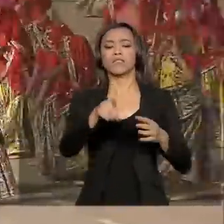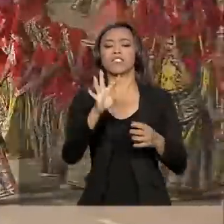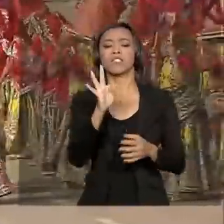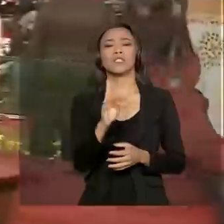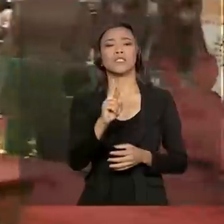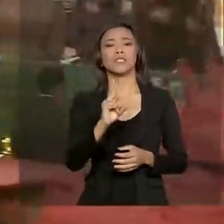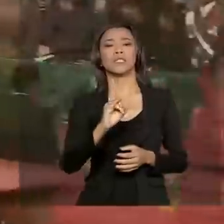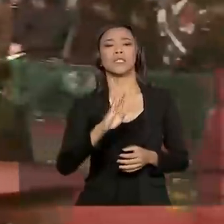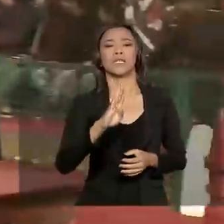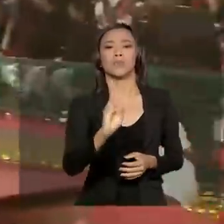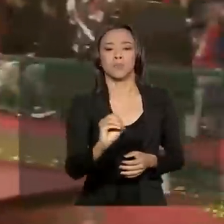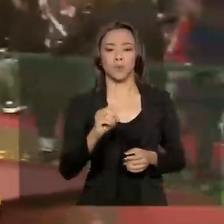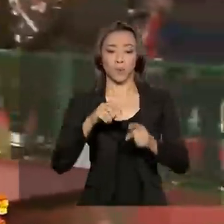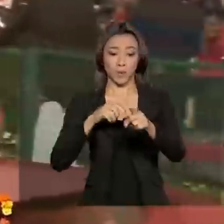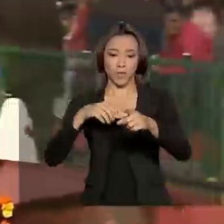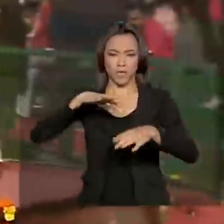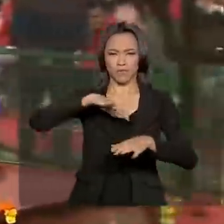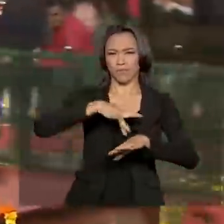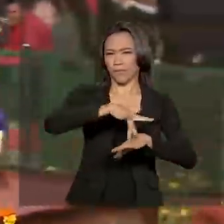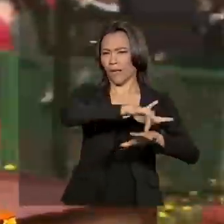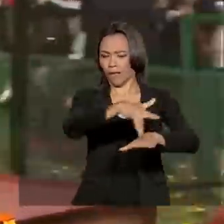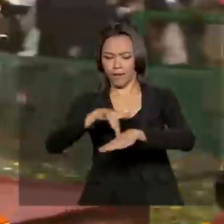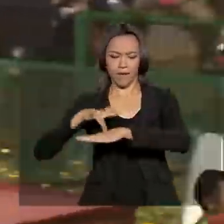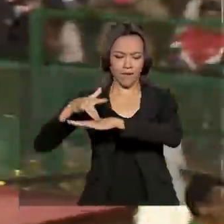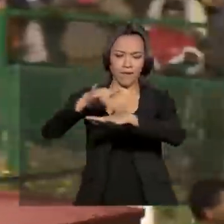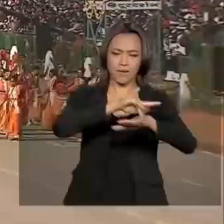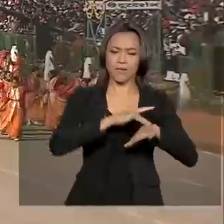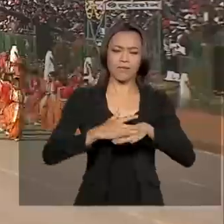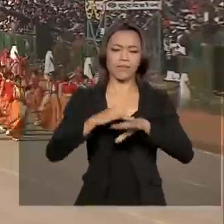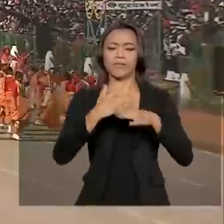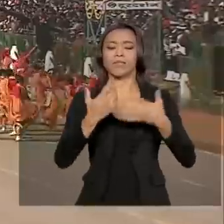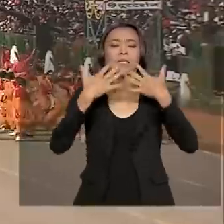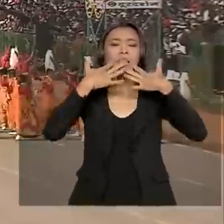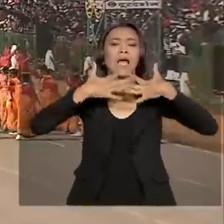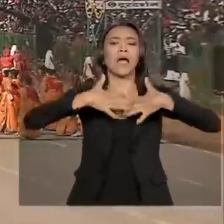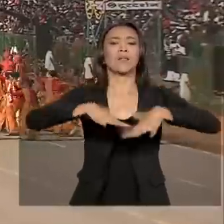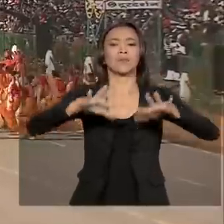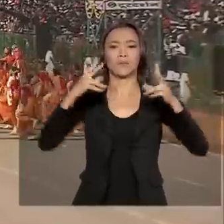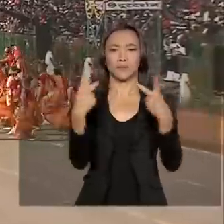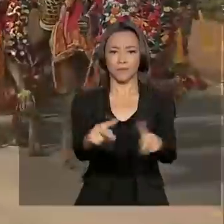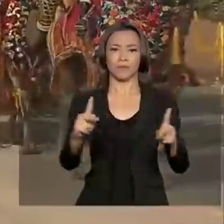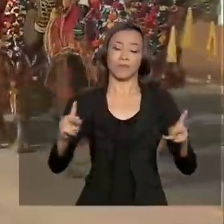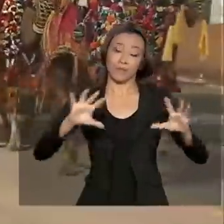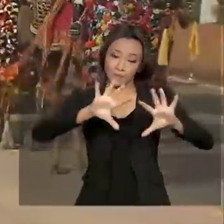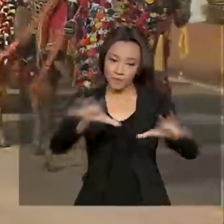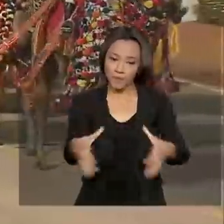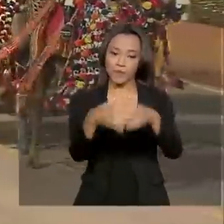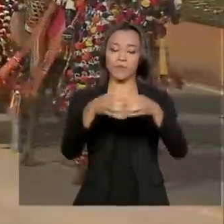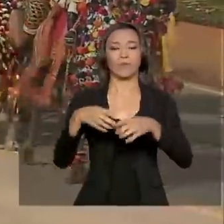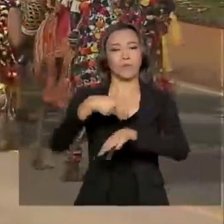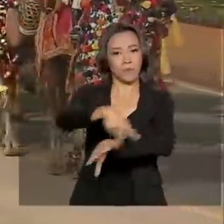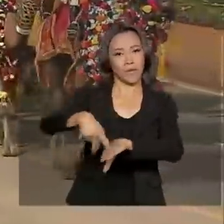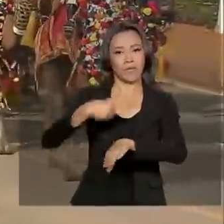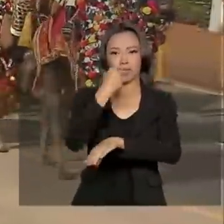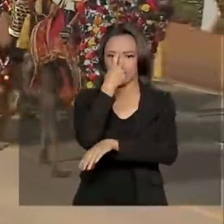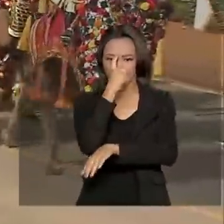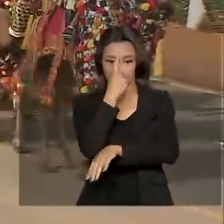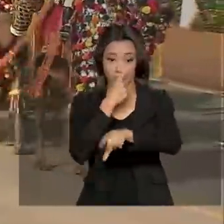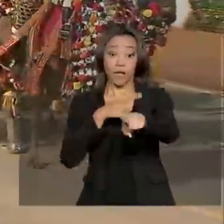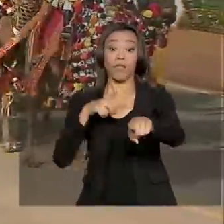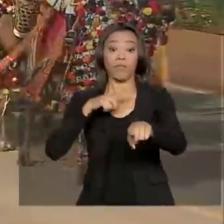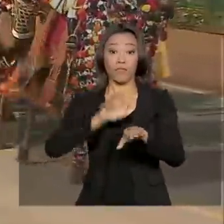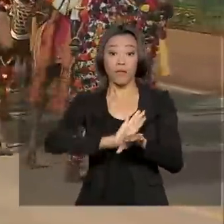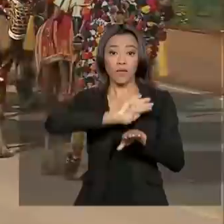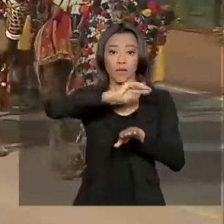a sul, com suas danças e singularidades que colorem a Índia. Tem até um contingente de